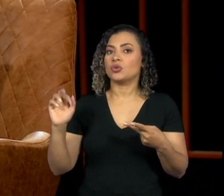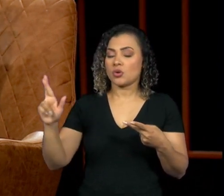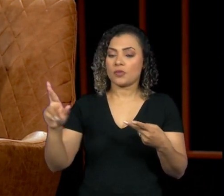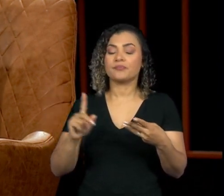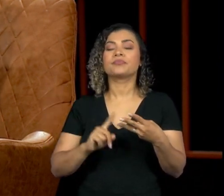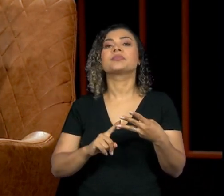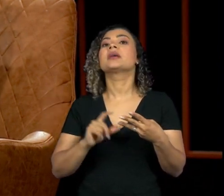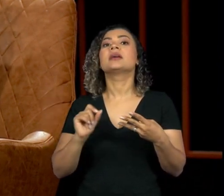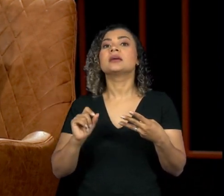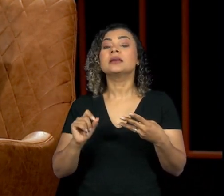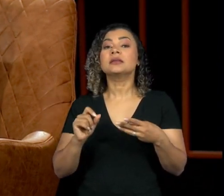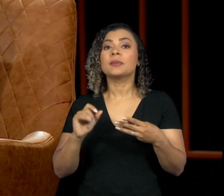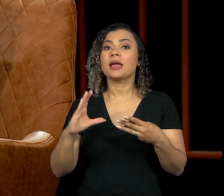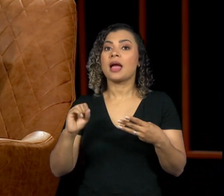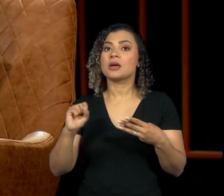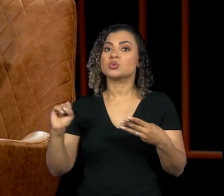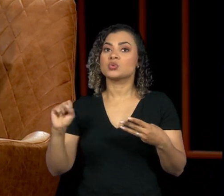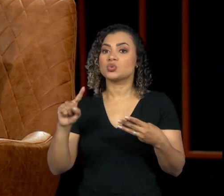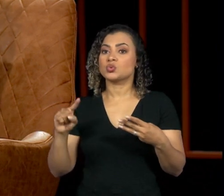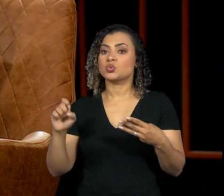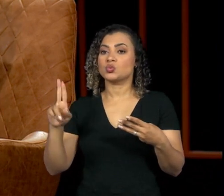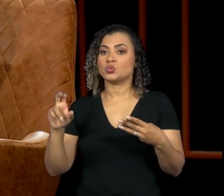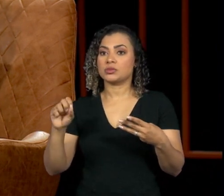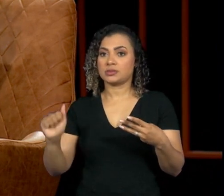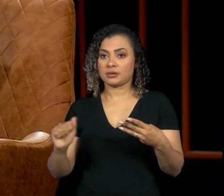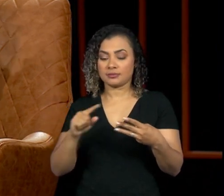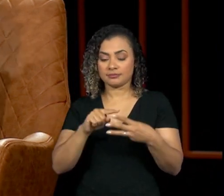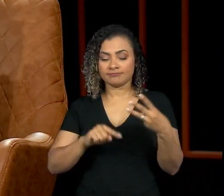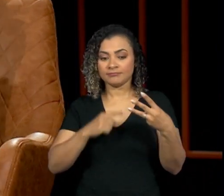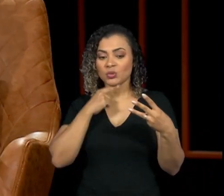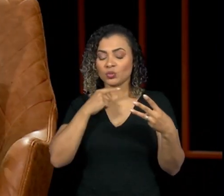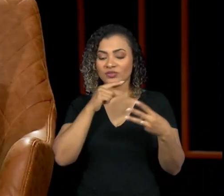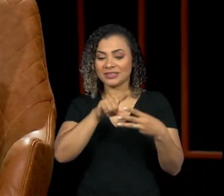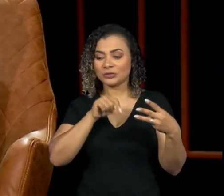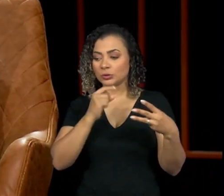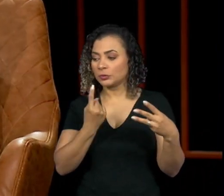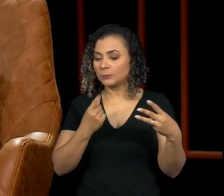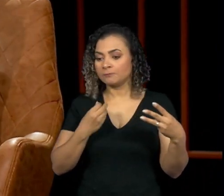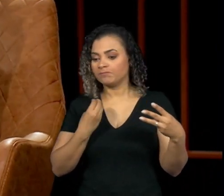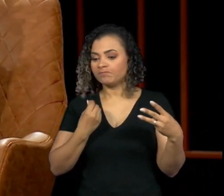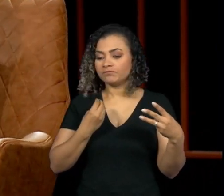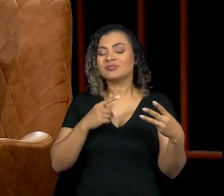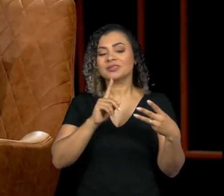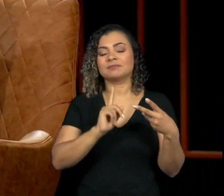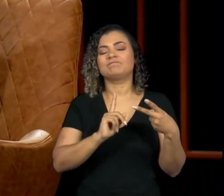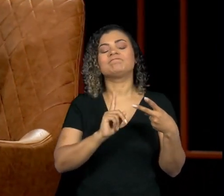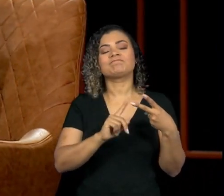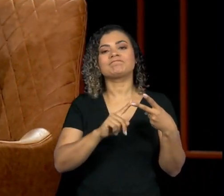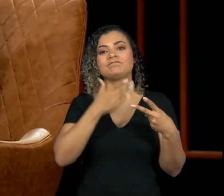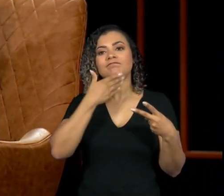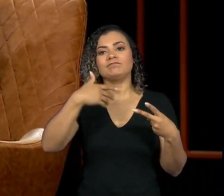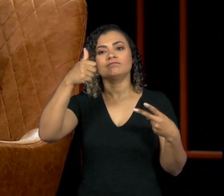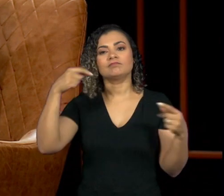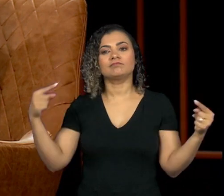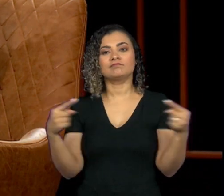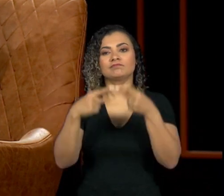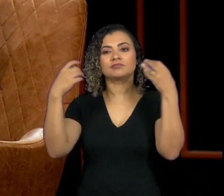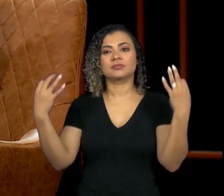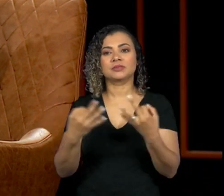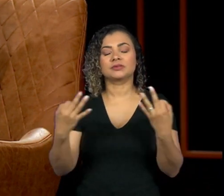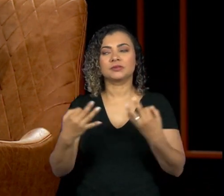O cenário da pandemia, a moldura antropológica social da pandemia, Belchior me parecia o compositor